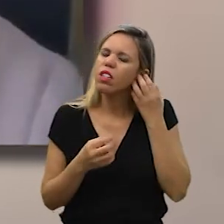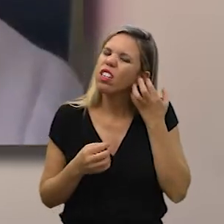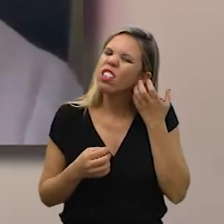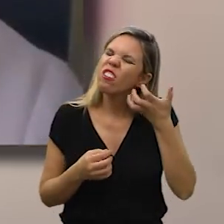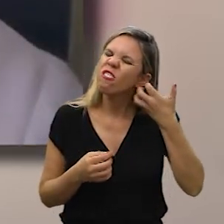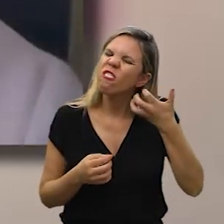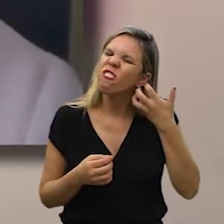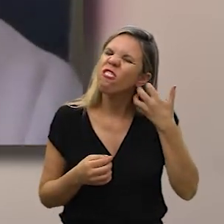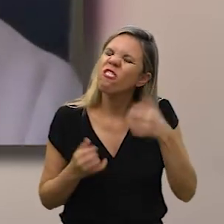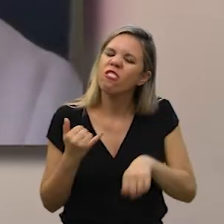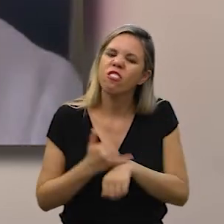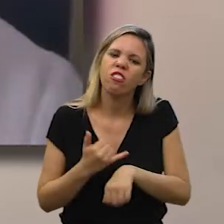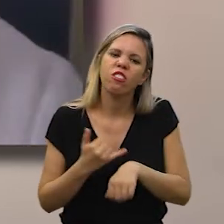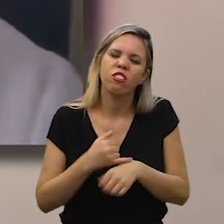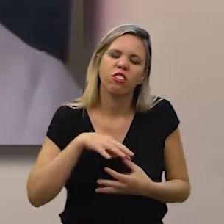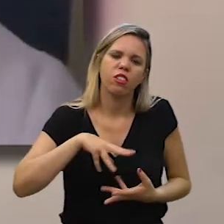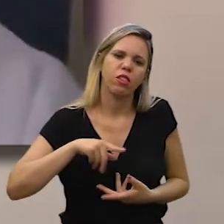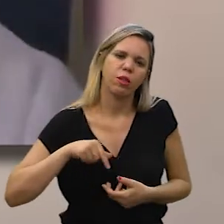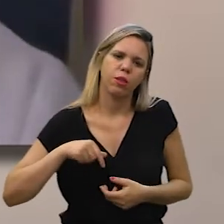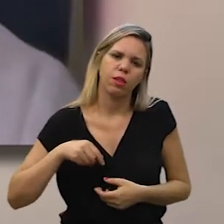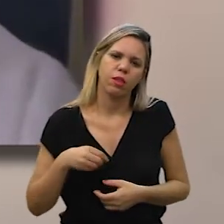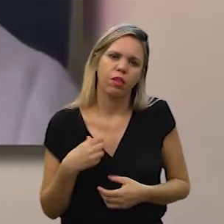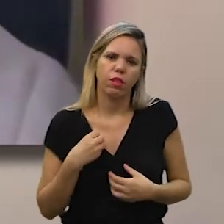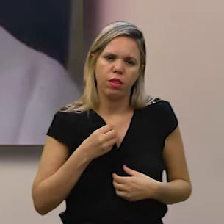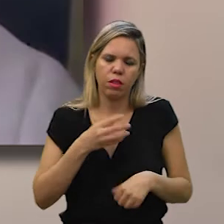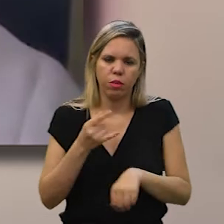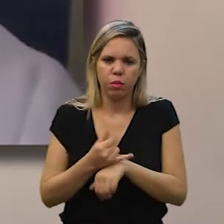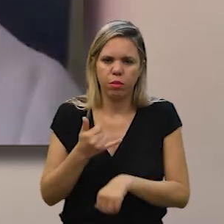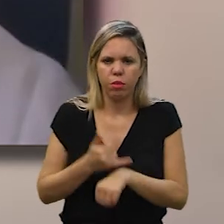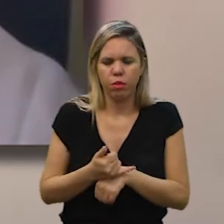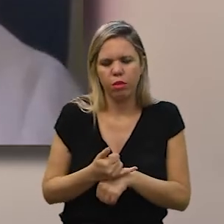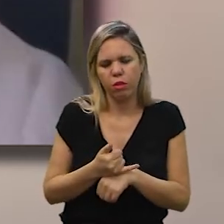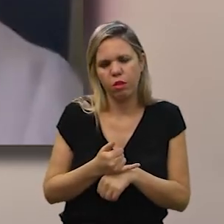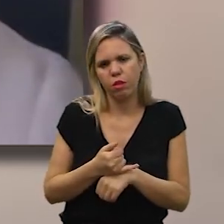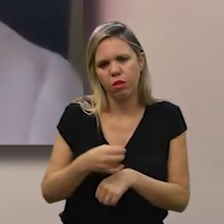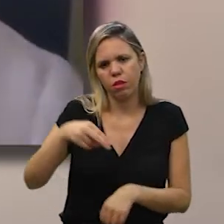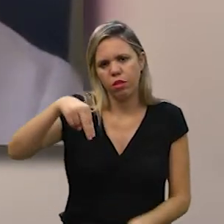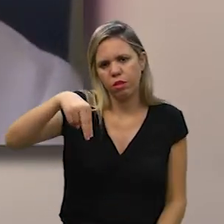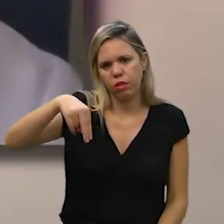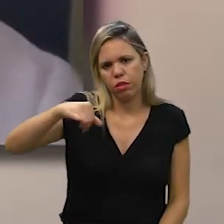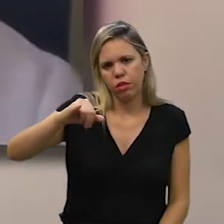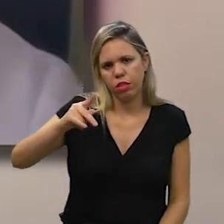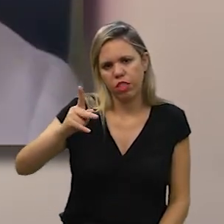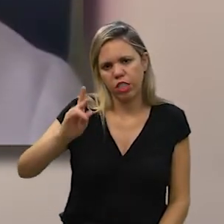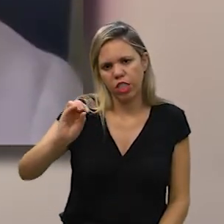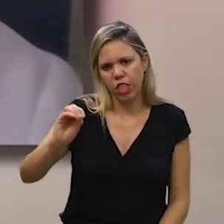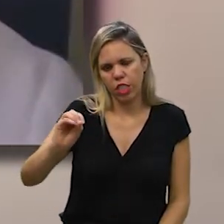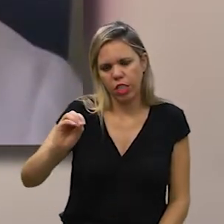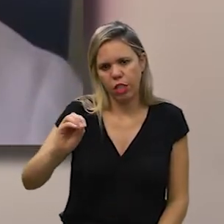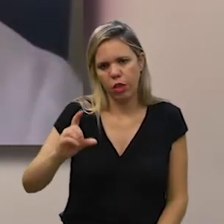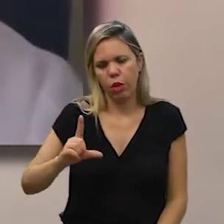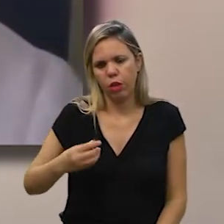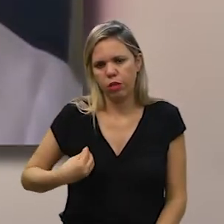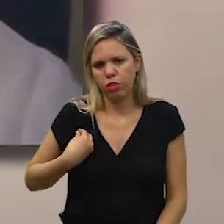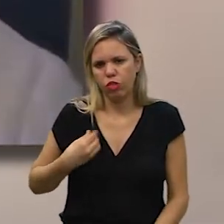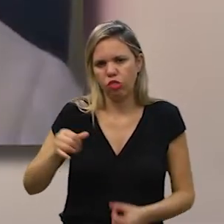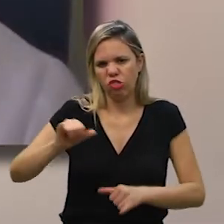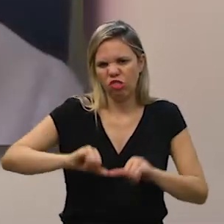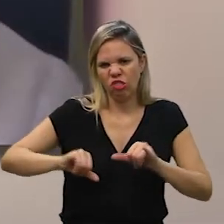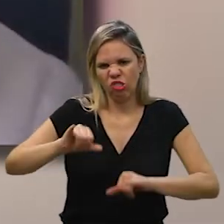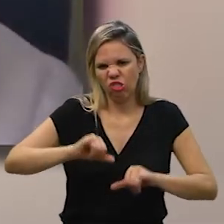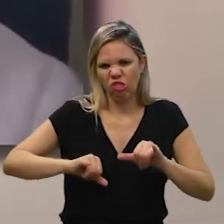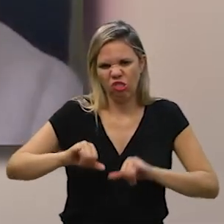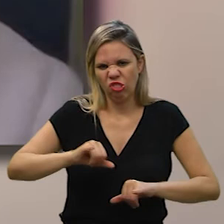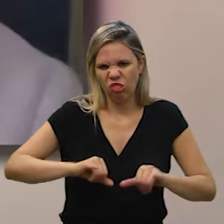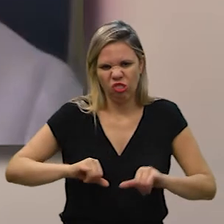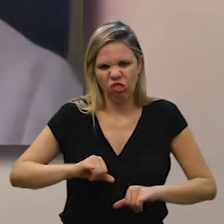alergia dos metais no mundo inteiro é um metal chamado níquel. E o níquel existe nas ligas